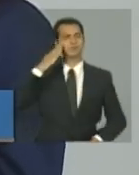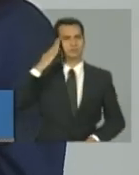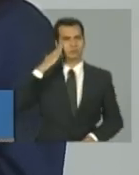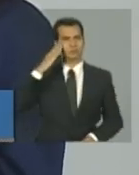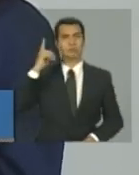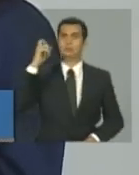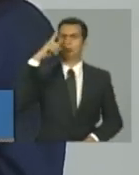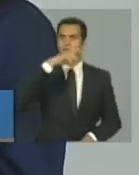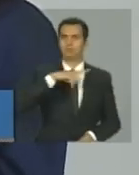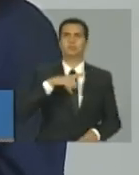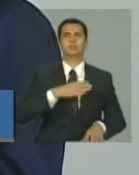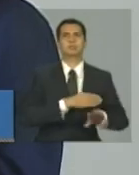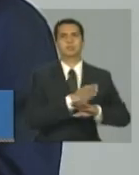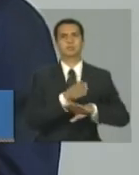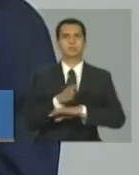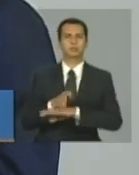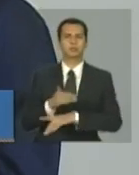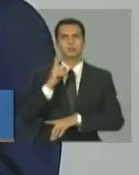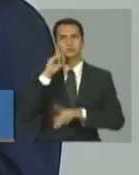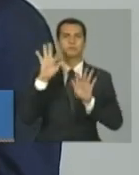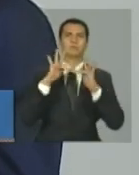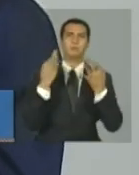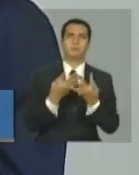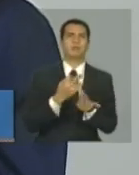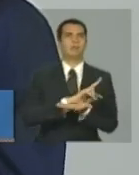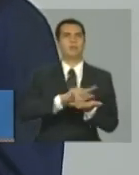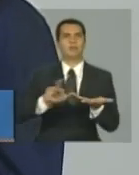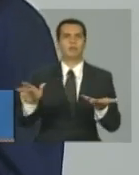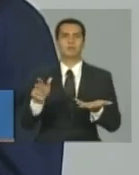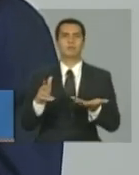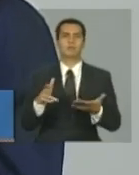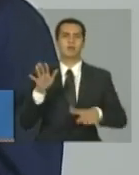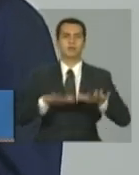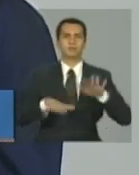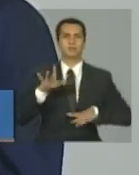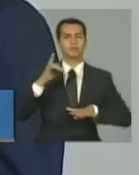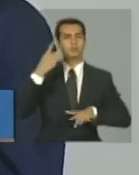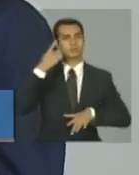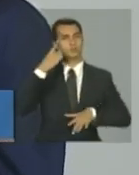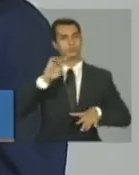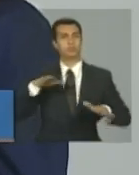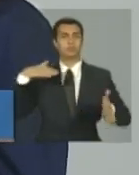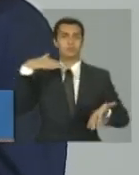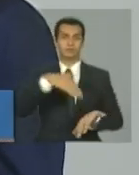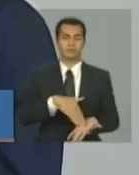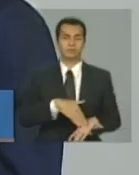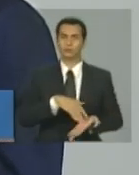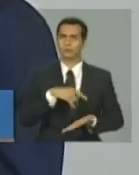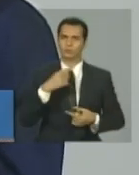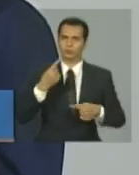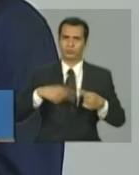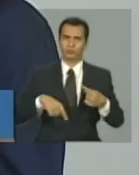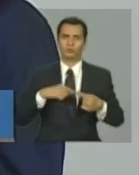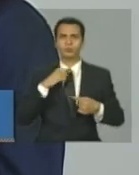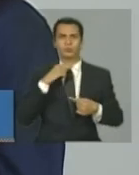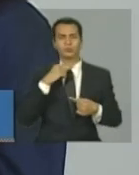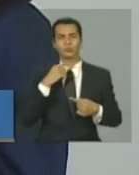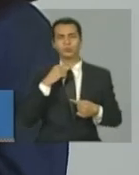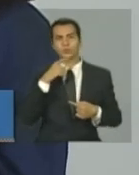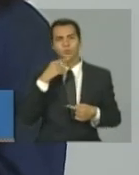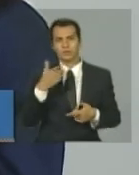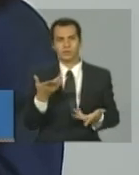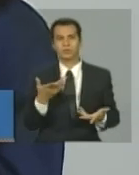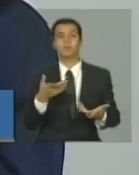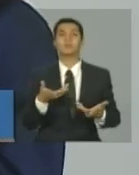apurar uma denúncia muitas vezes envolve muito mais de uma família às vezes o prazo não seja suficiente então a gente solicita que o